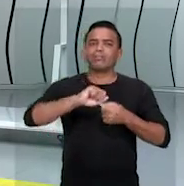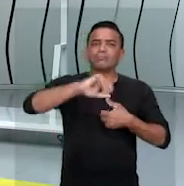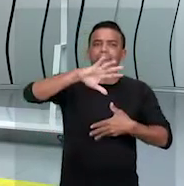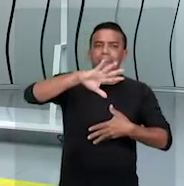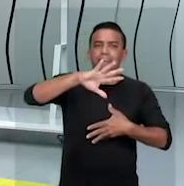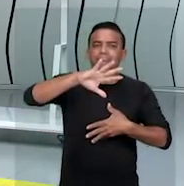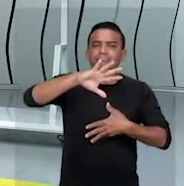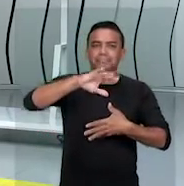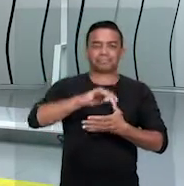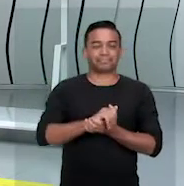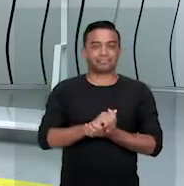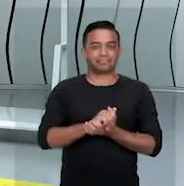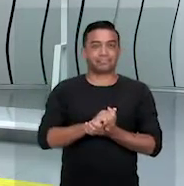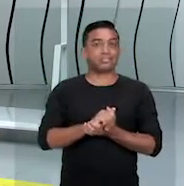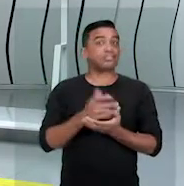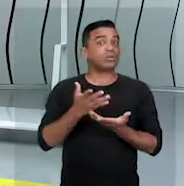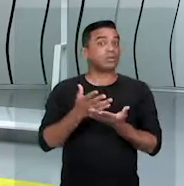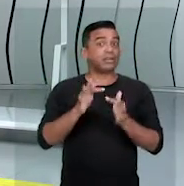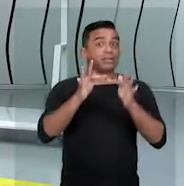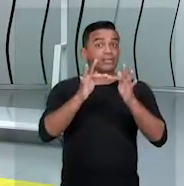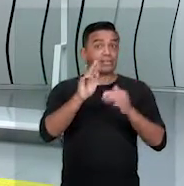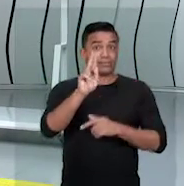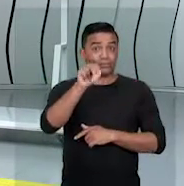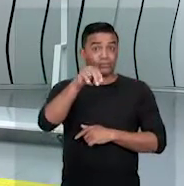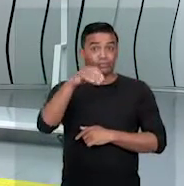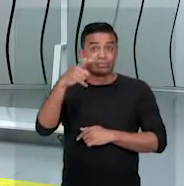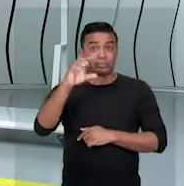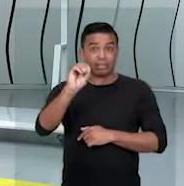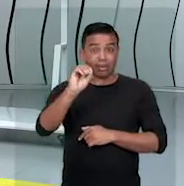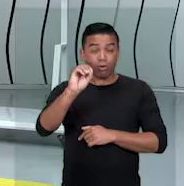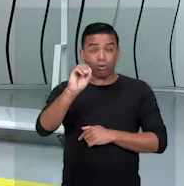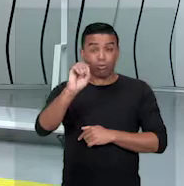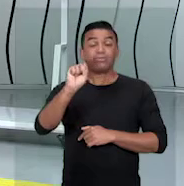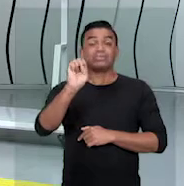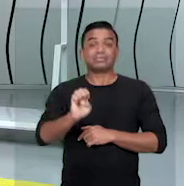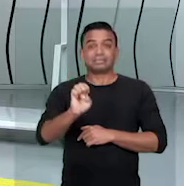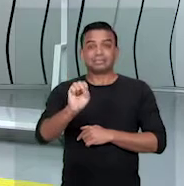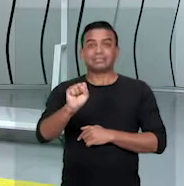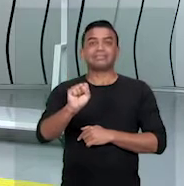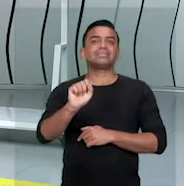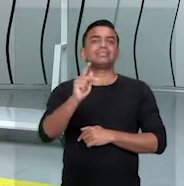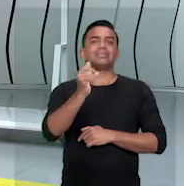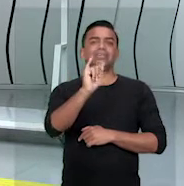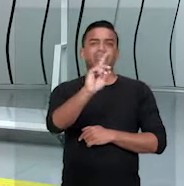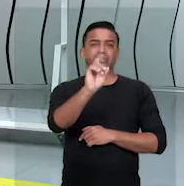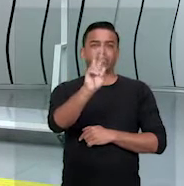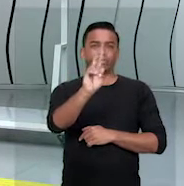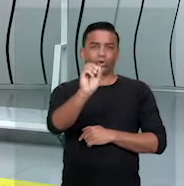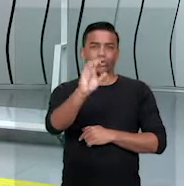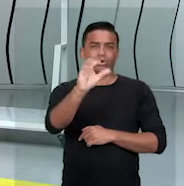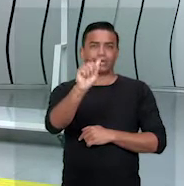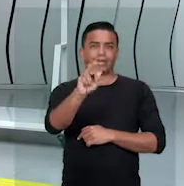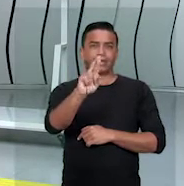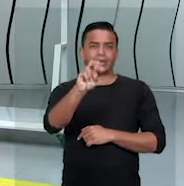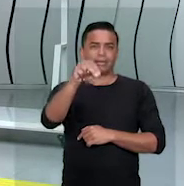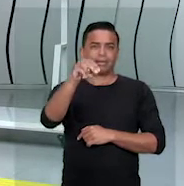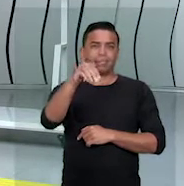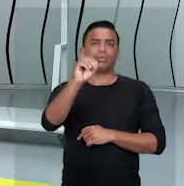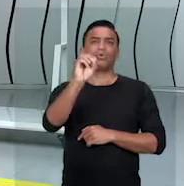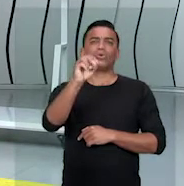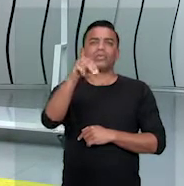também continuar trabalhando com a função orgânica hidrocarboneto. Então, na aula de hoje, nós vamos ter como